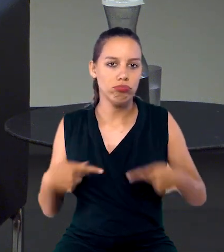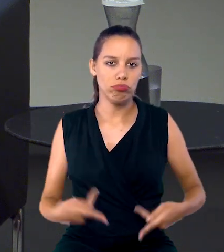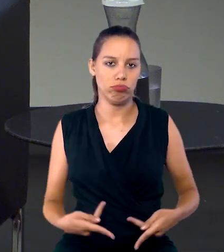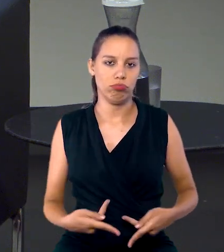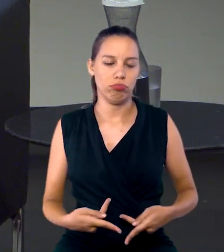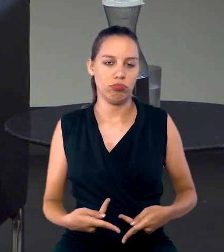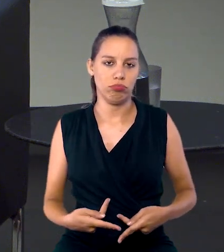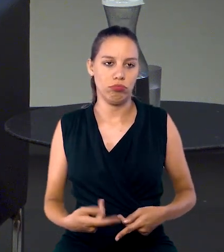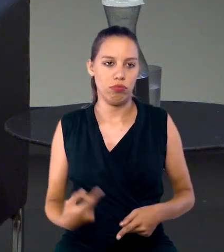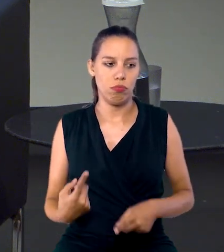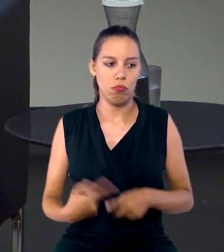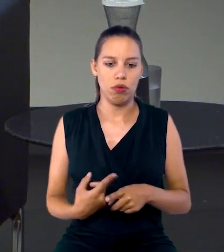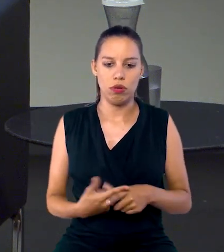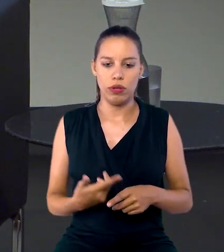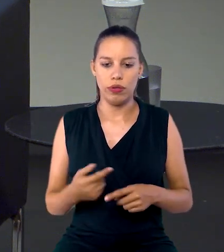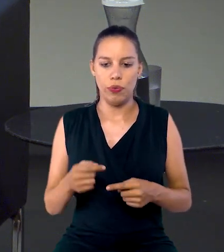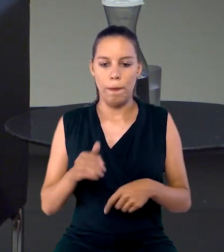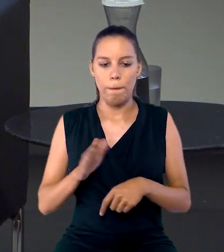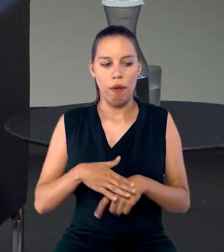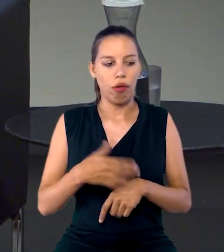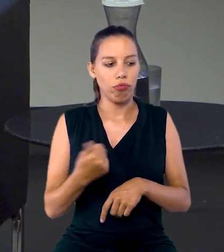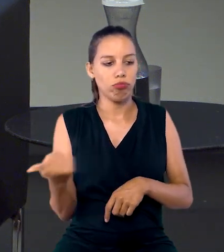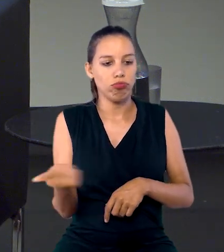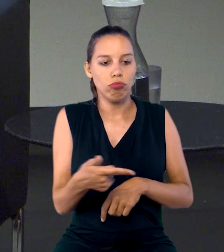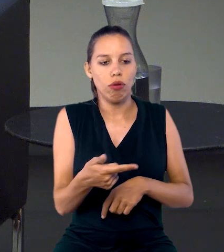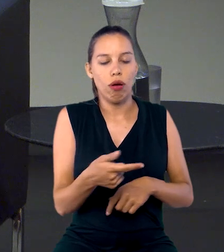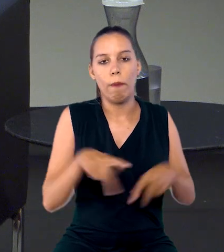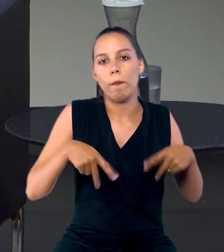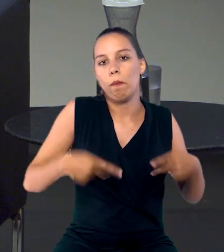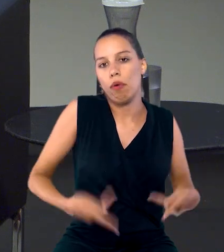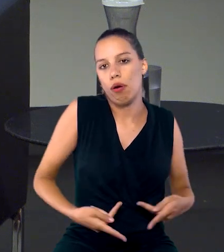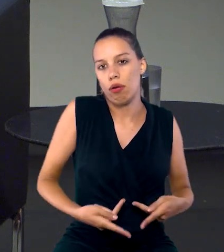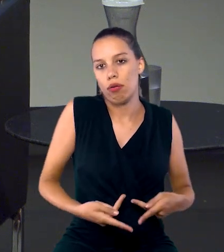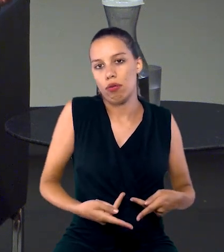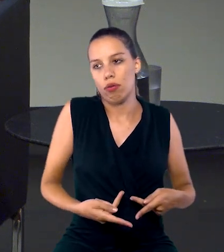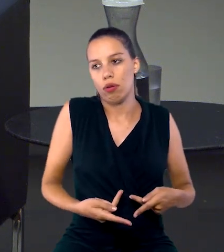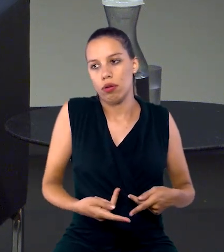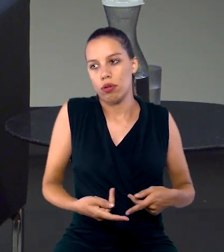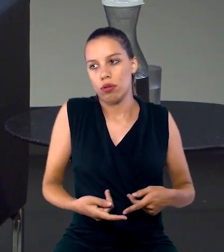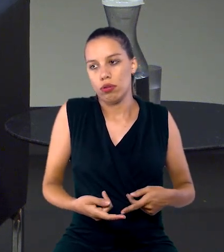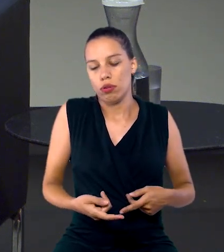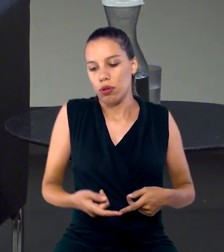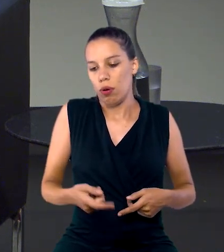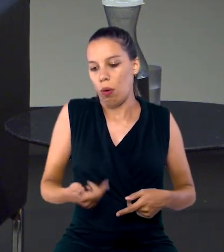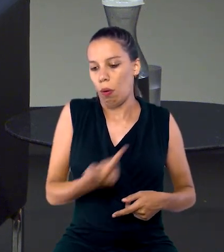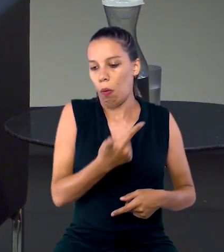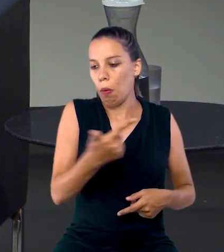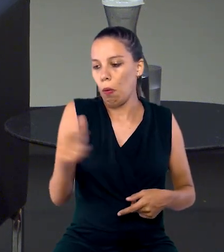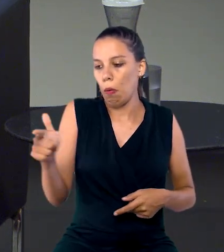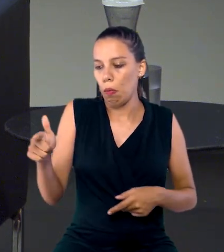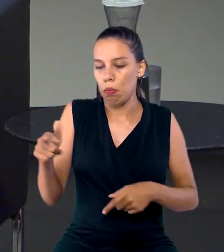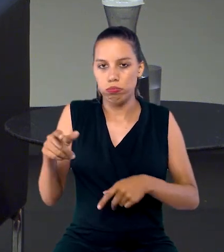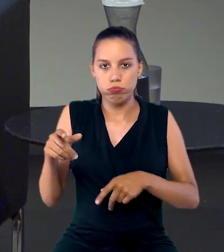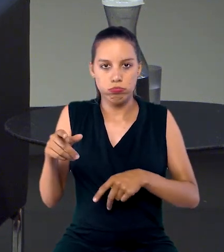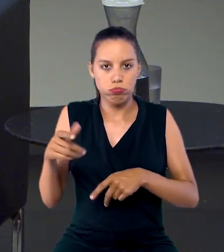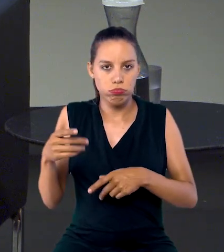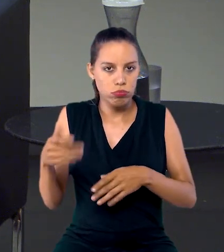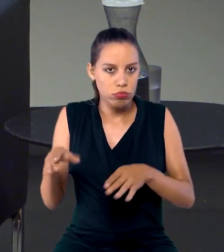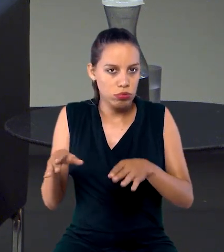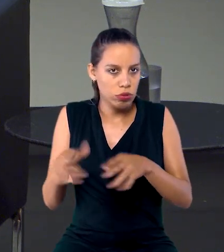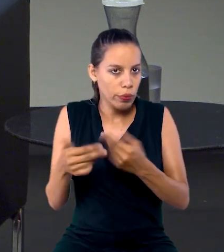não humanos, né? Todas as outras espécies. Mas é complicado dizer não humanos, porque para vários